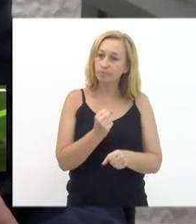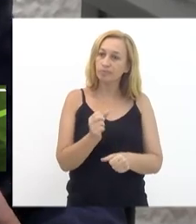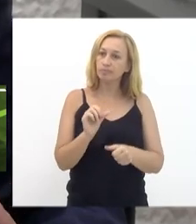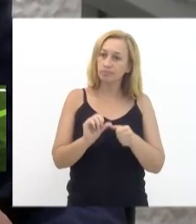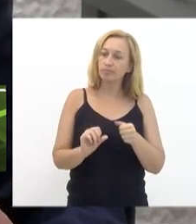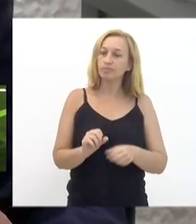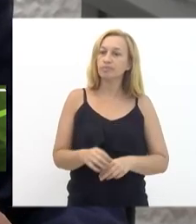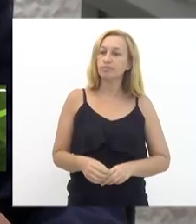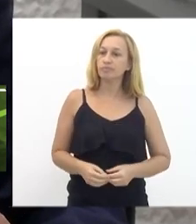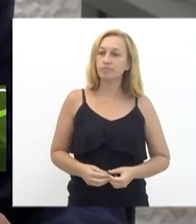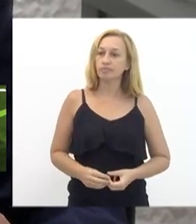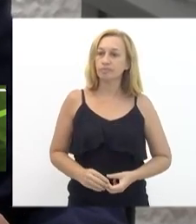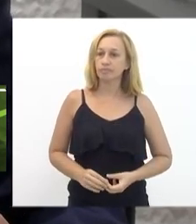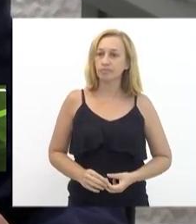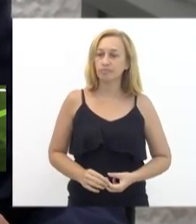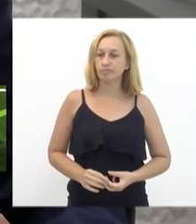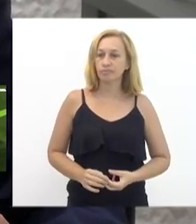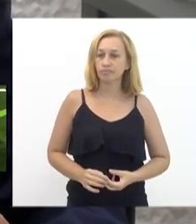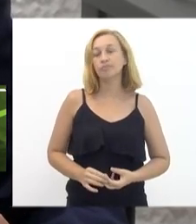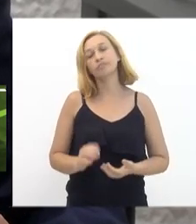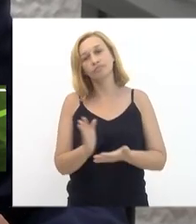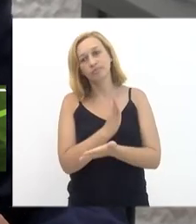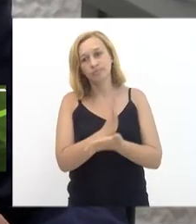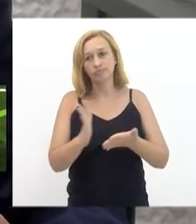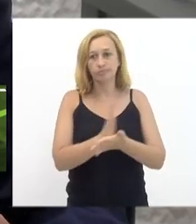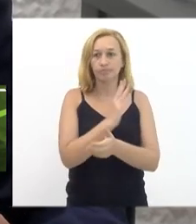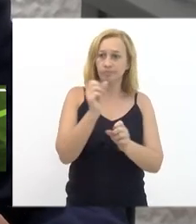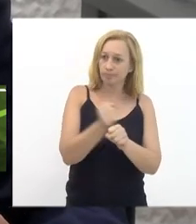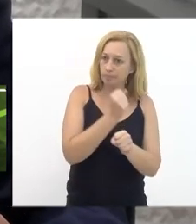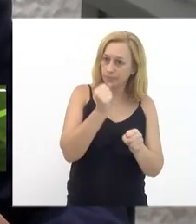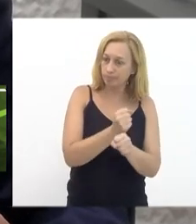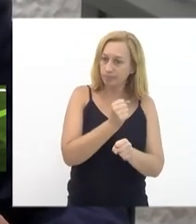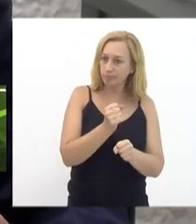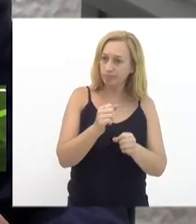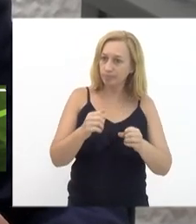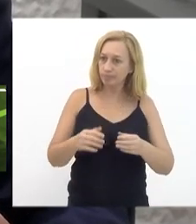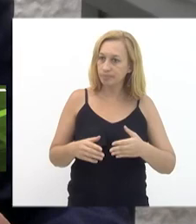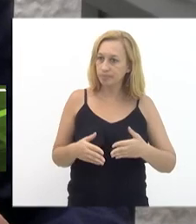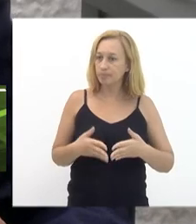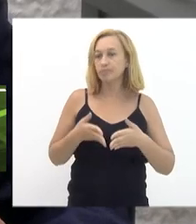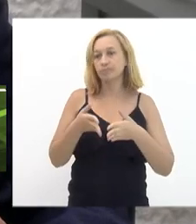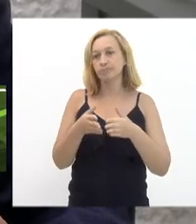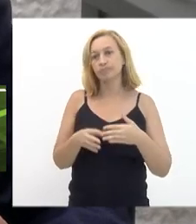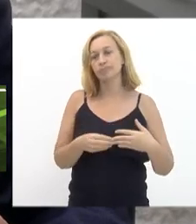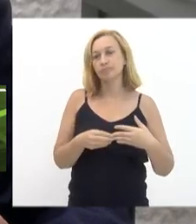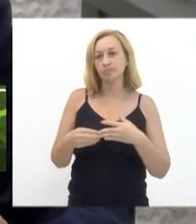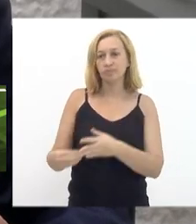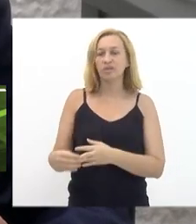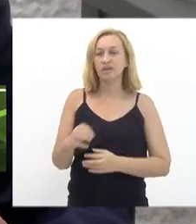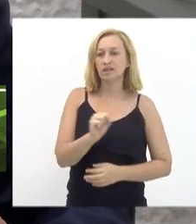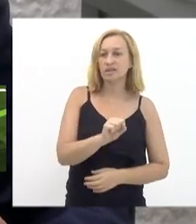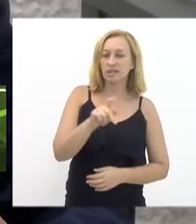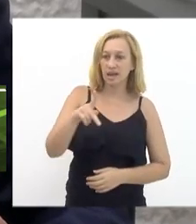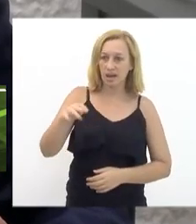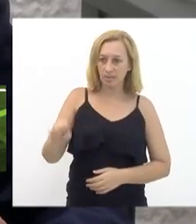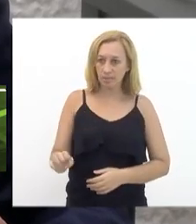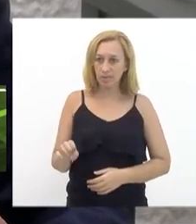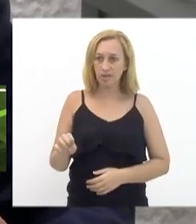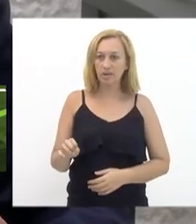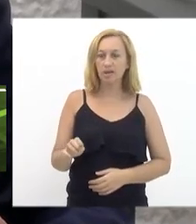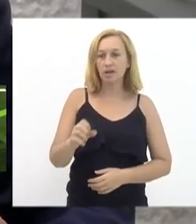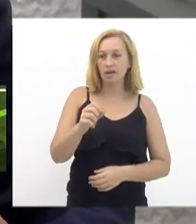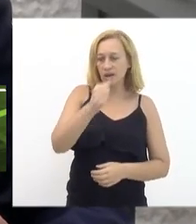várias delas são feitas algumas dessas ovos elas estão direcionadas para ceabio porque são obras que a prefeitura quer